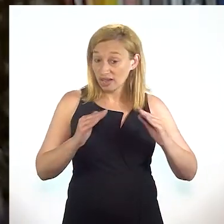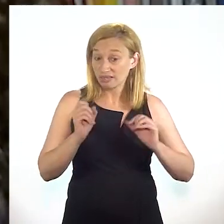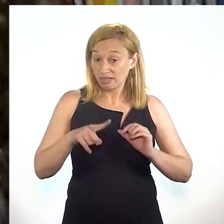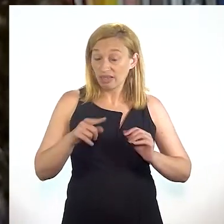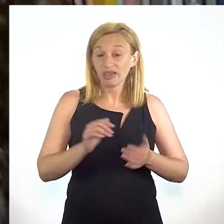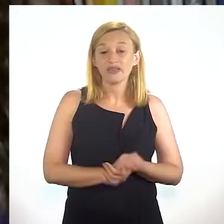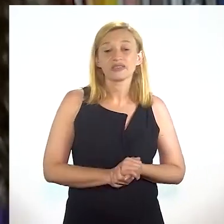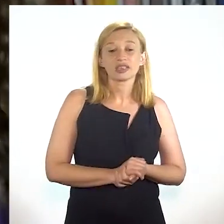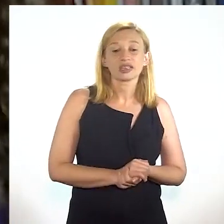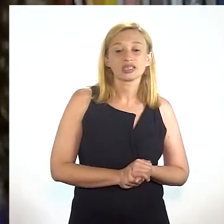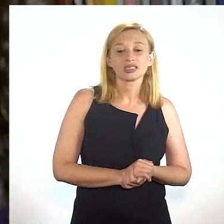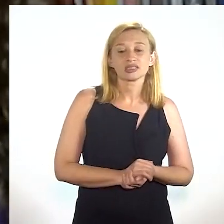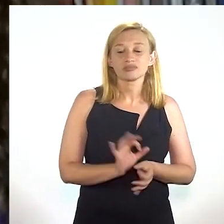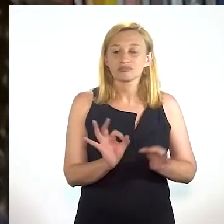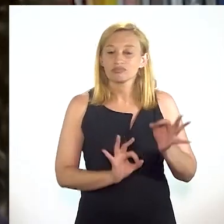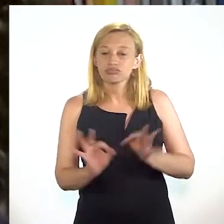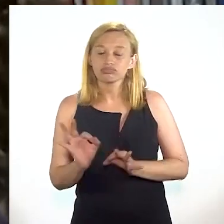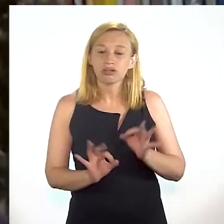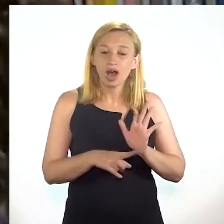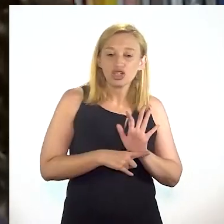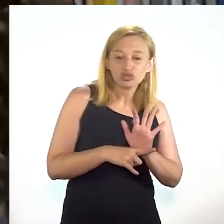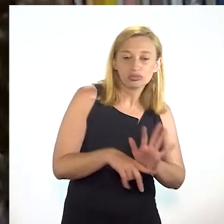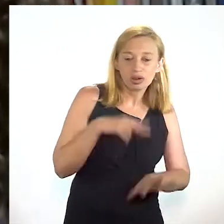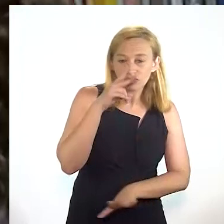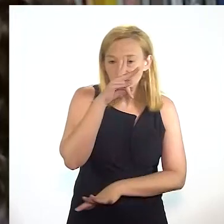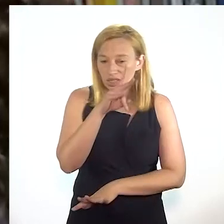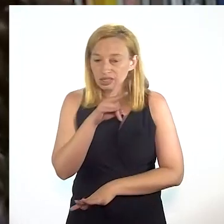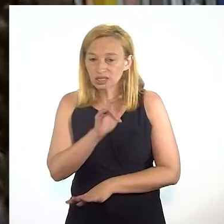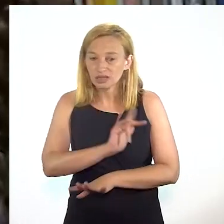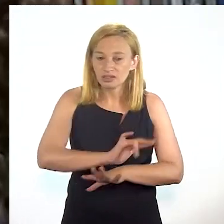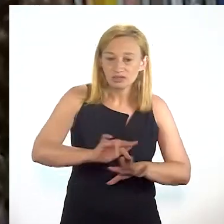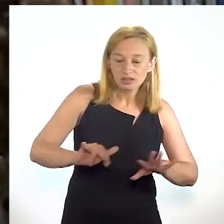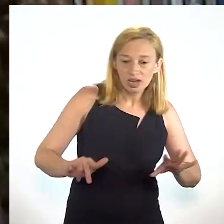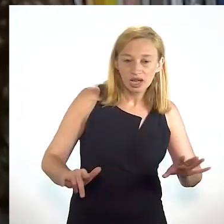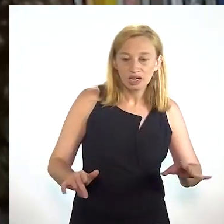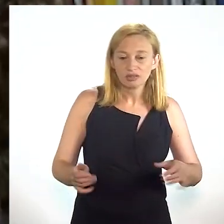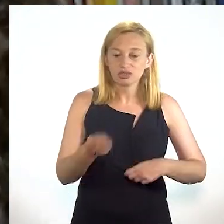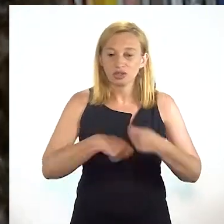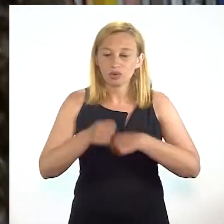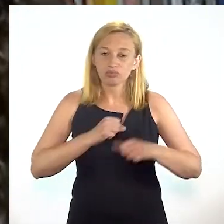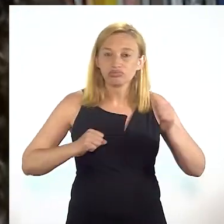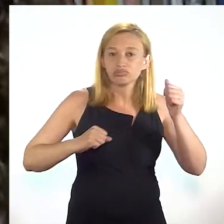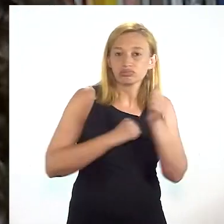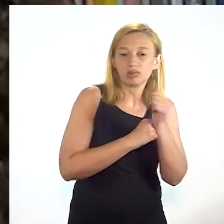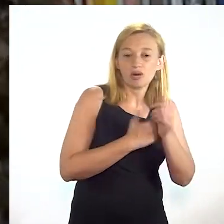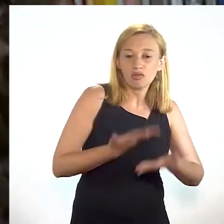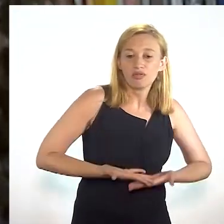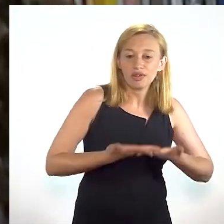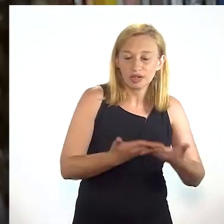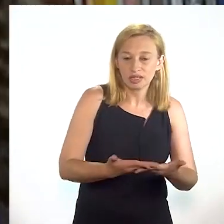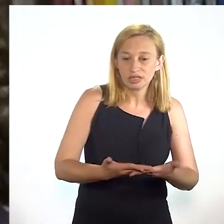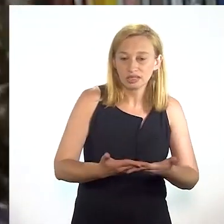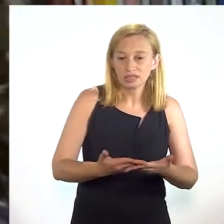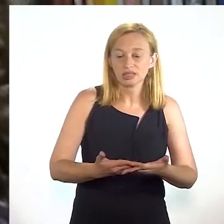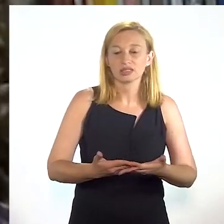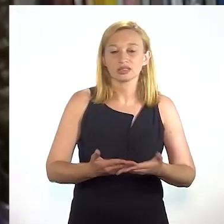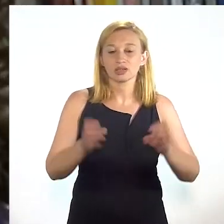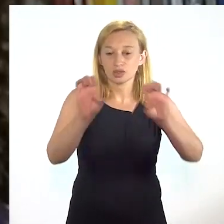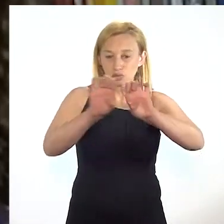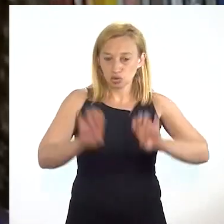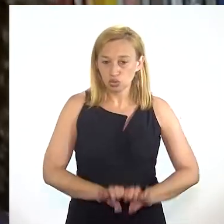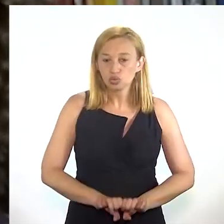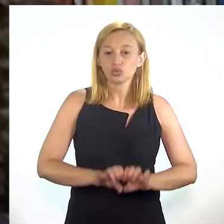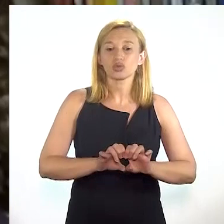que, na verdade, quer fomentar e ajudar a fortalecer esse ecossistema dos negócios de impacto, oferecendo